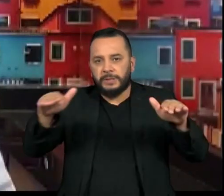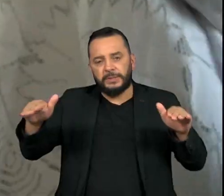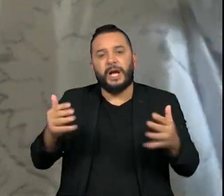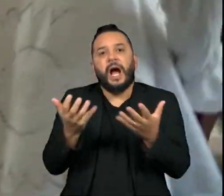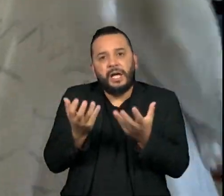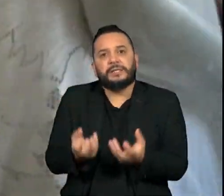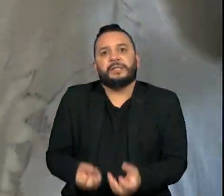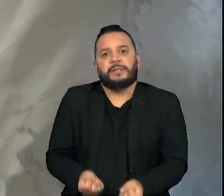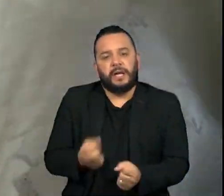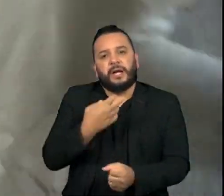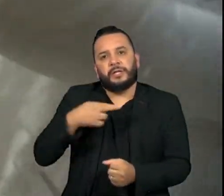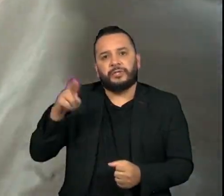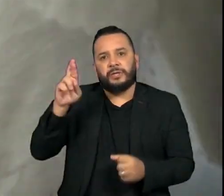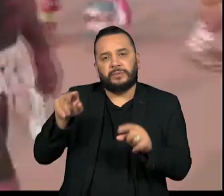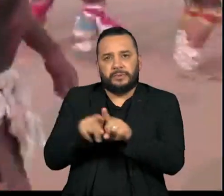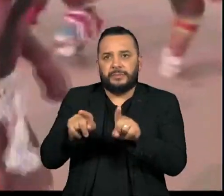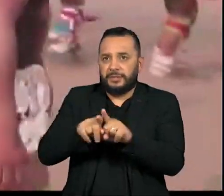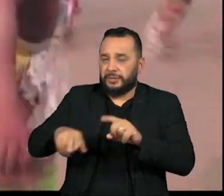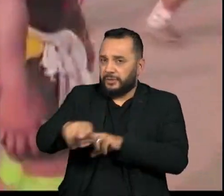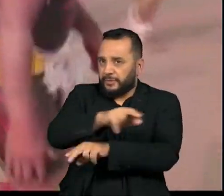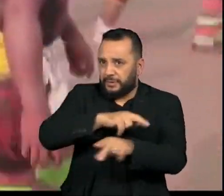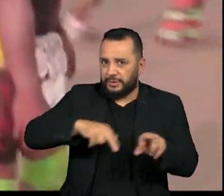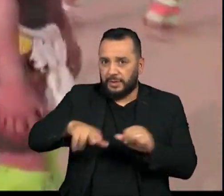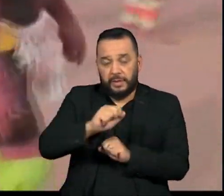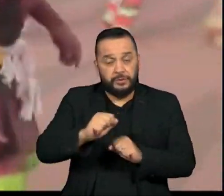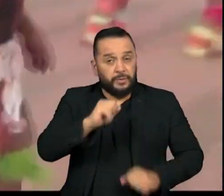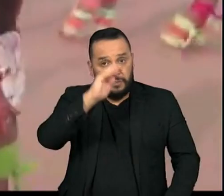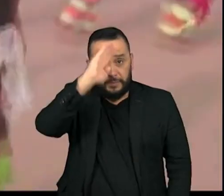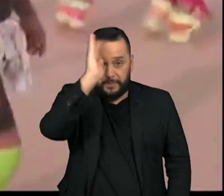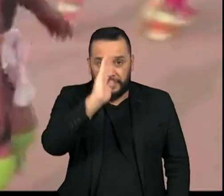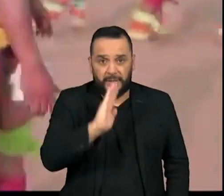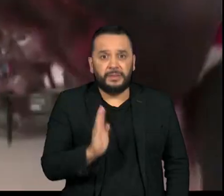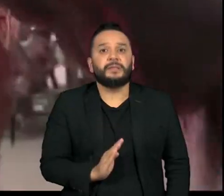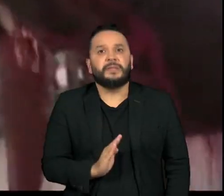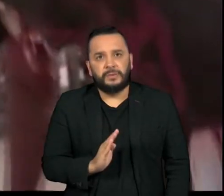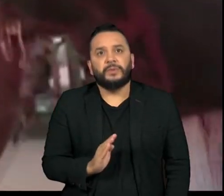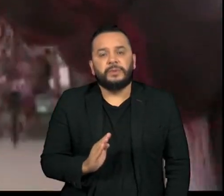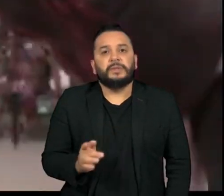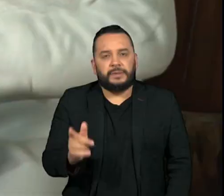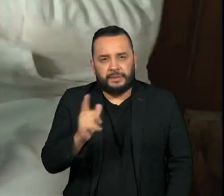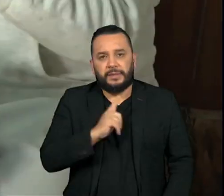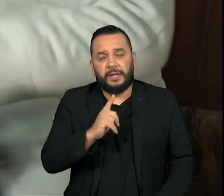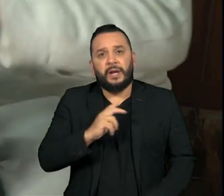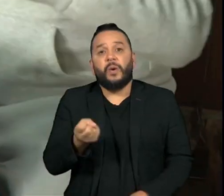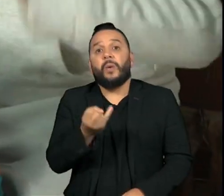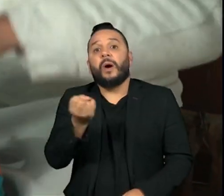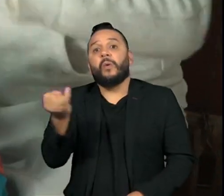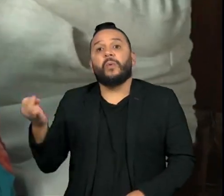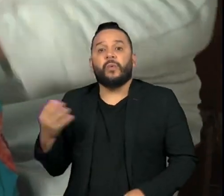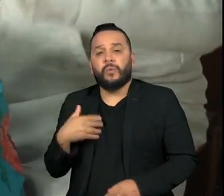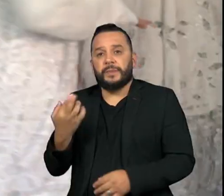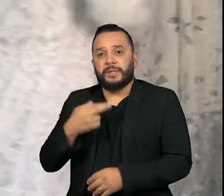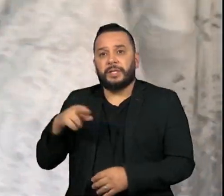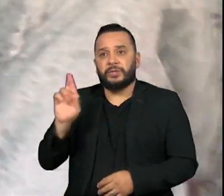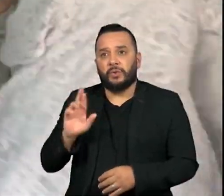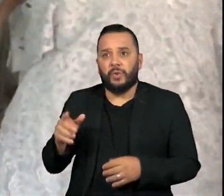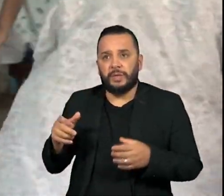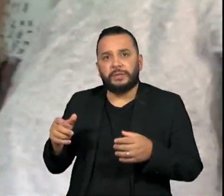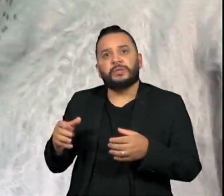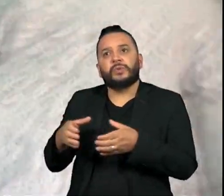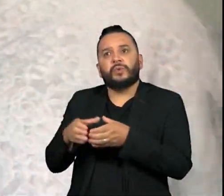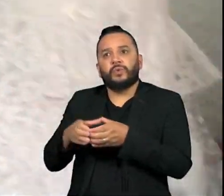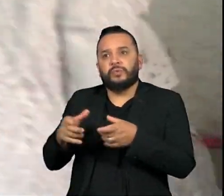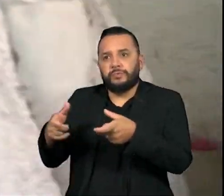diversidade. O Brasil é um Estado laico e, por assim o ser, as religiões minoritárias elas devem ser